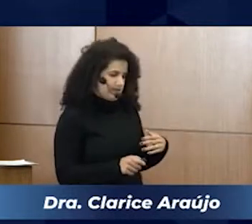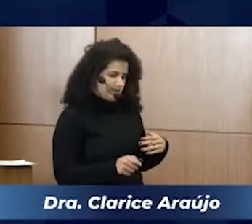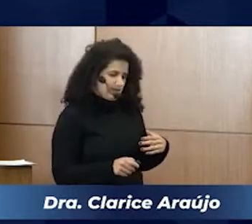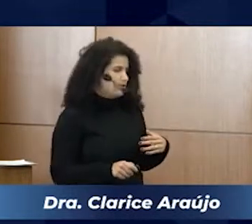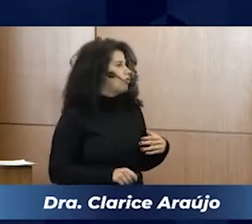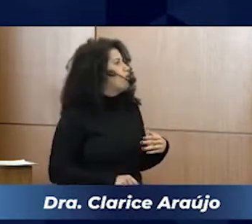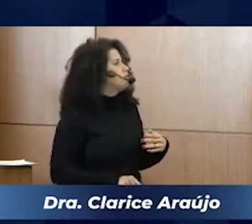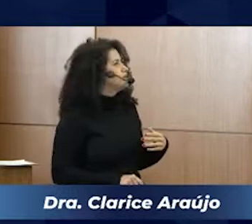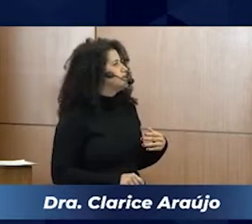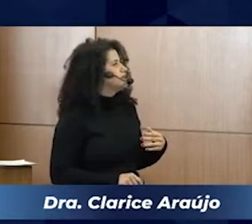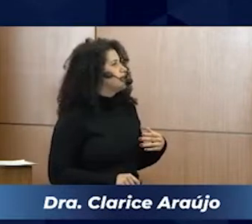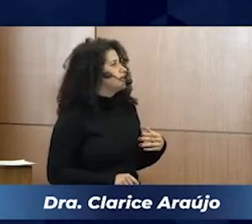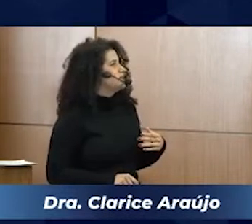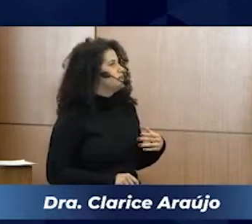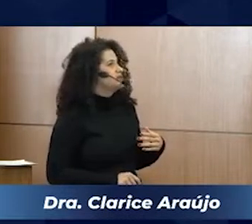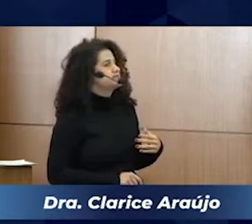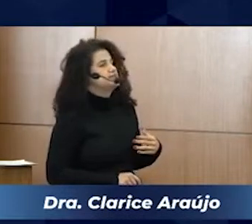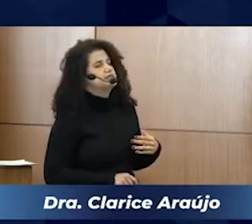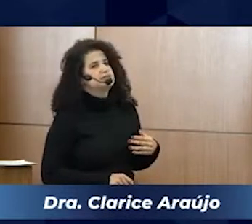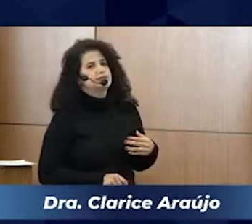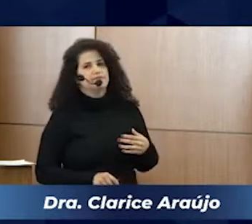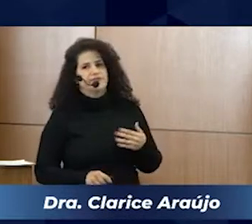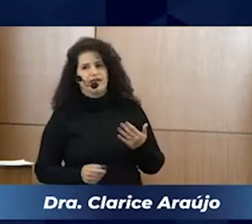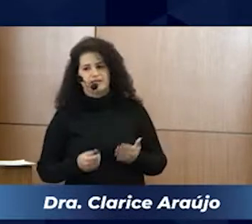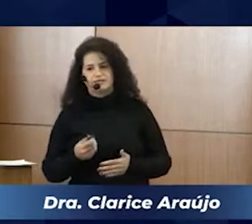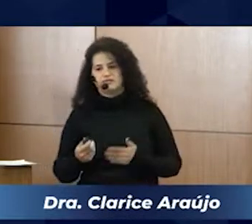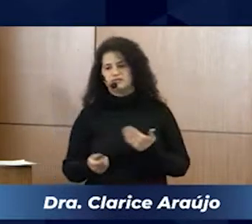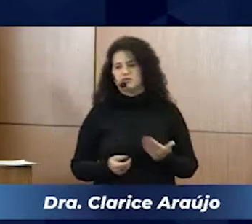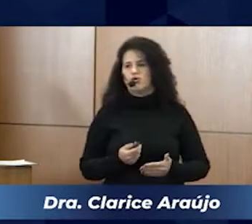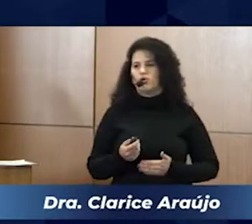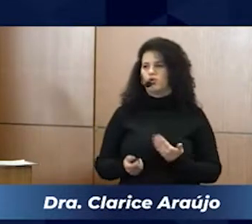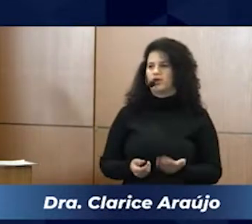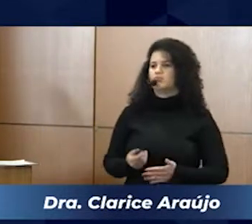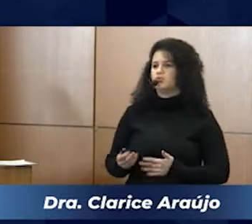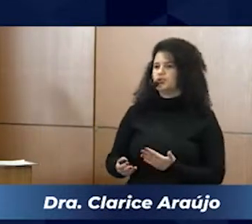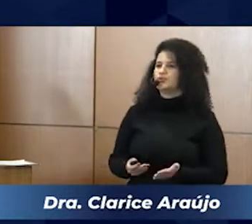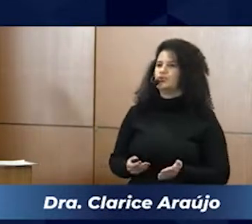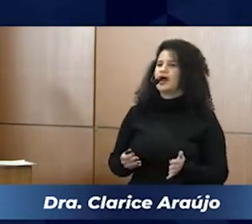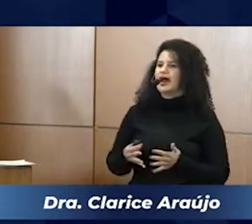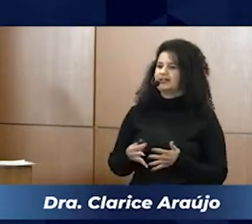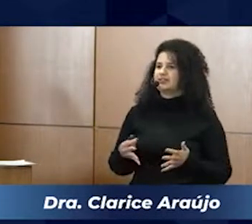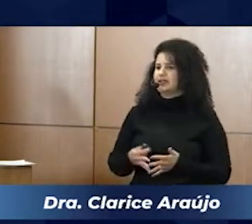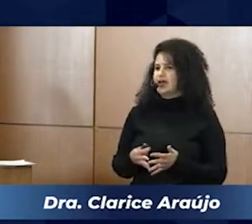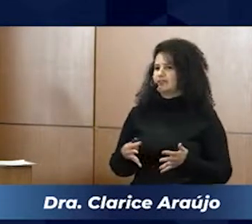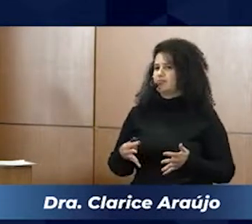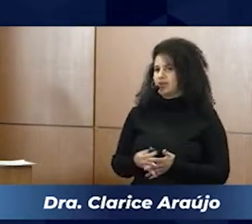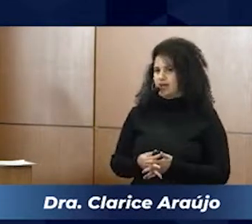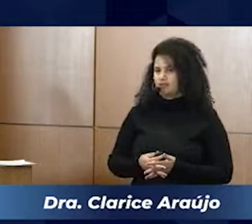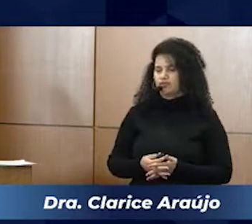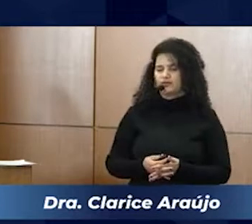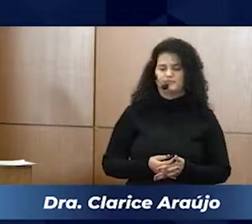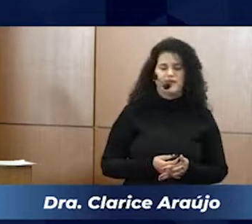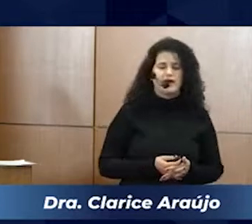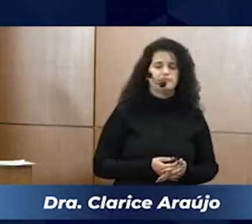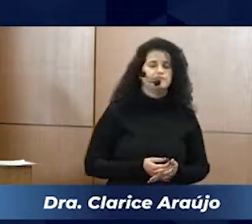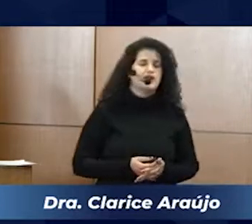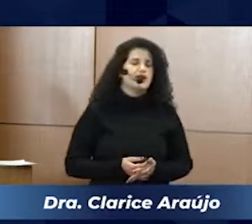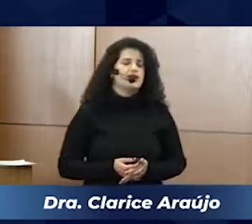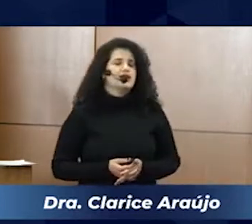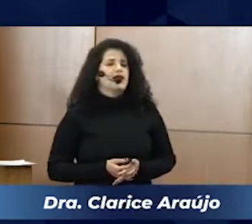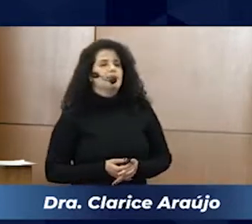vão ver como que a minha pesquisa, né, ela se desenrolou aí muito atrelada à prática.